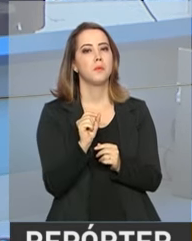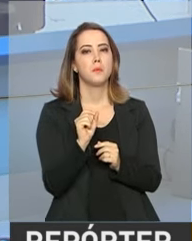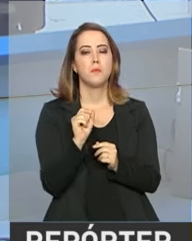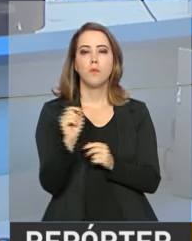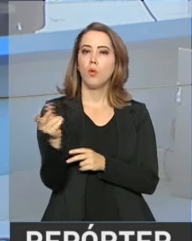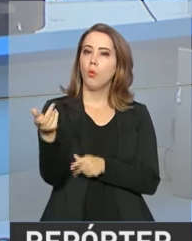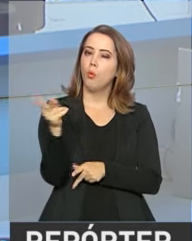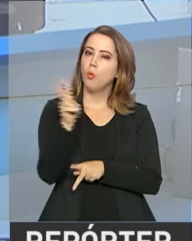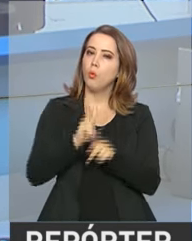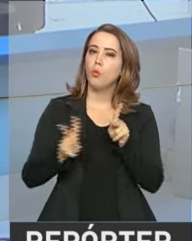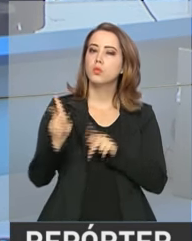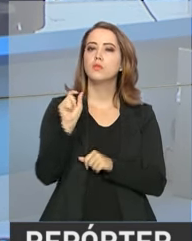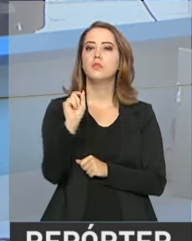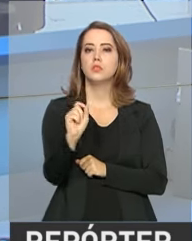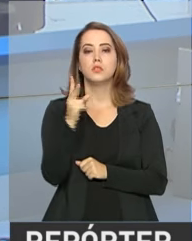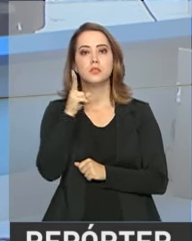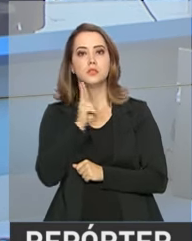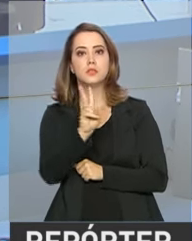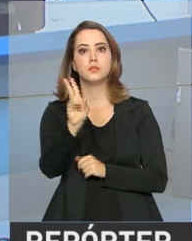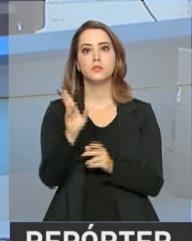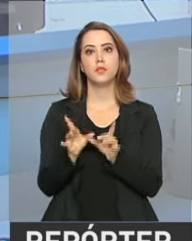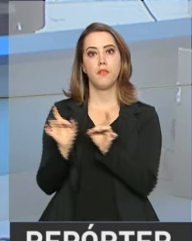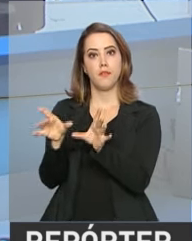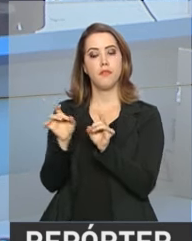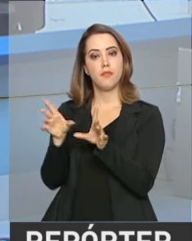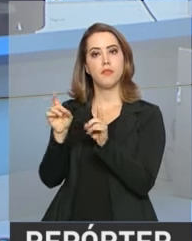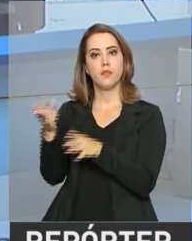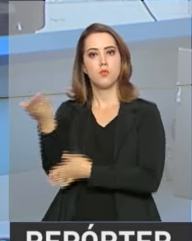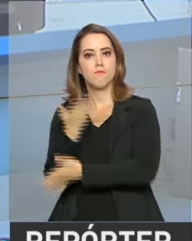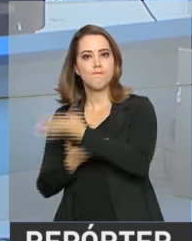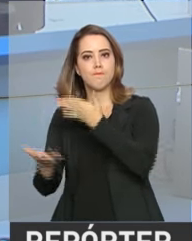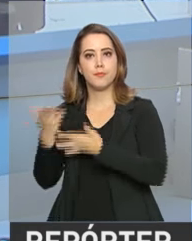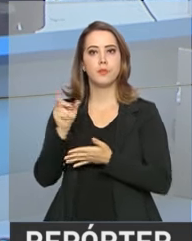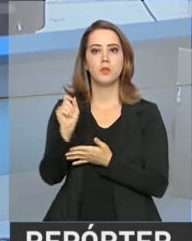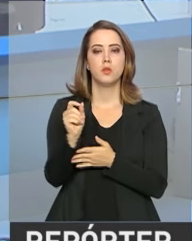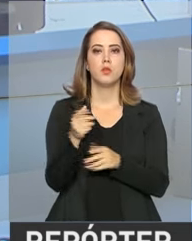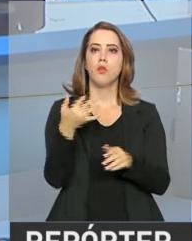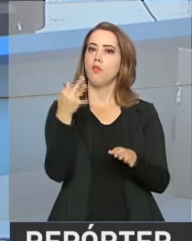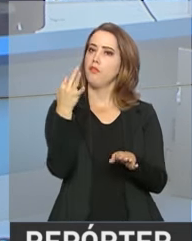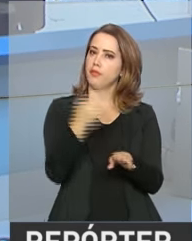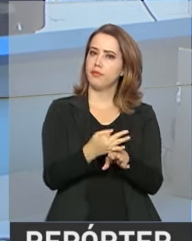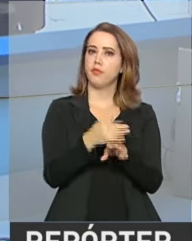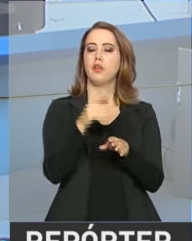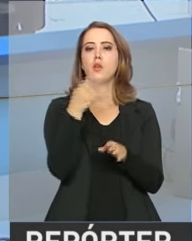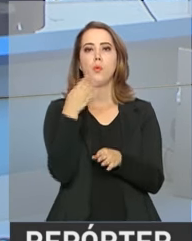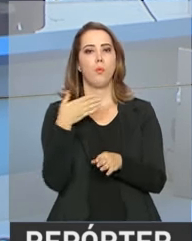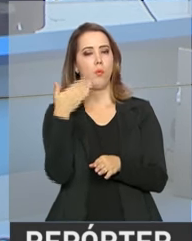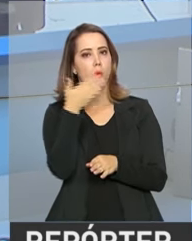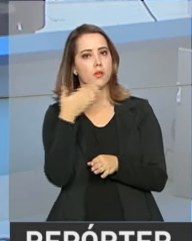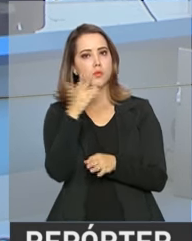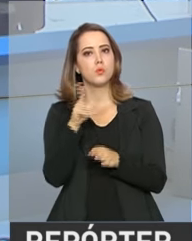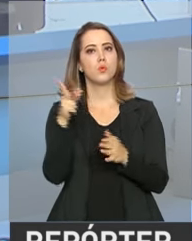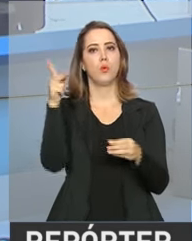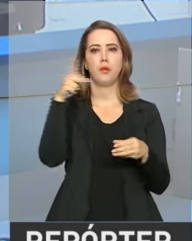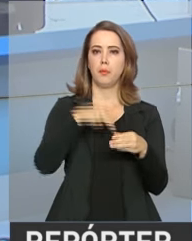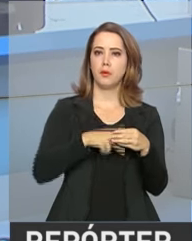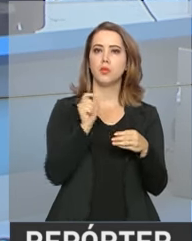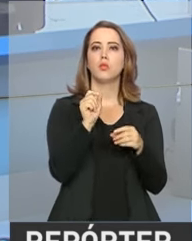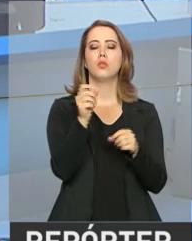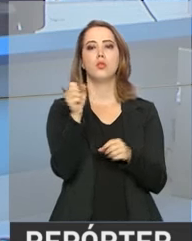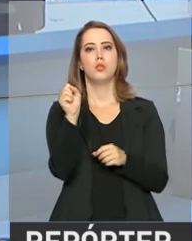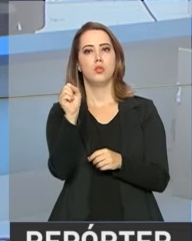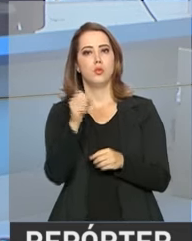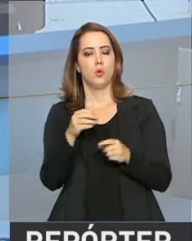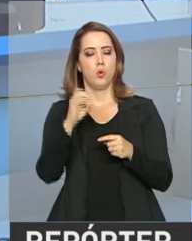Os valores se explicam em razão do aumento das vendas de produtos como ferro, açúcar, petróleo,